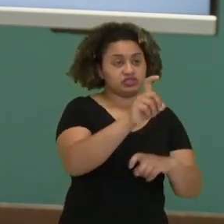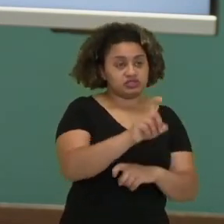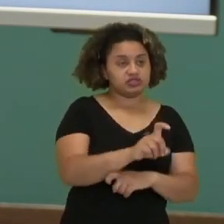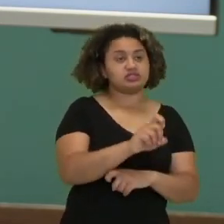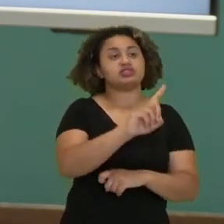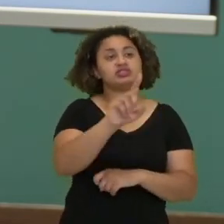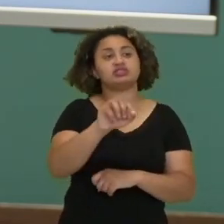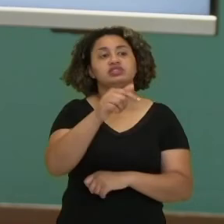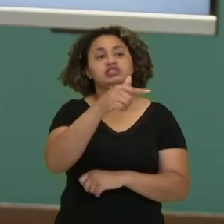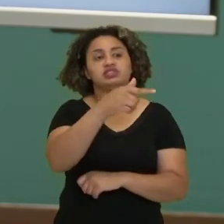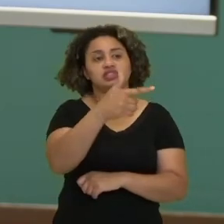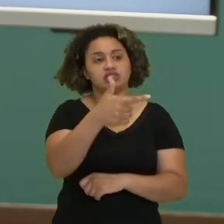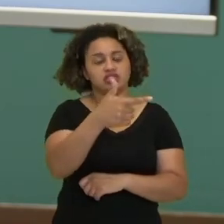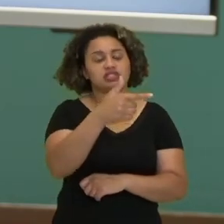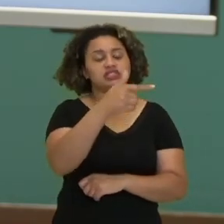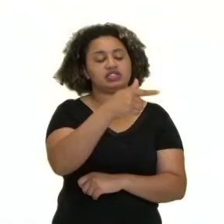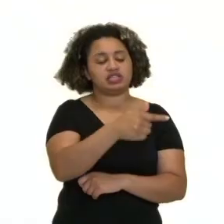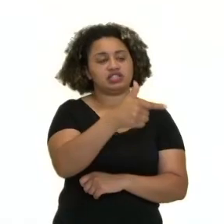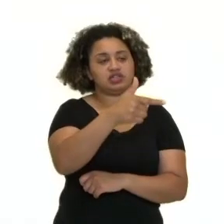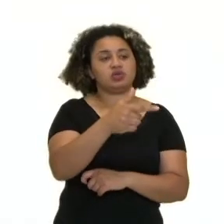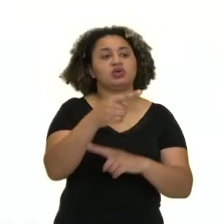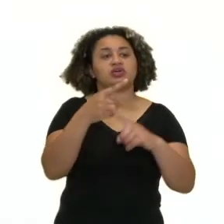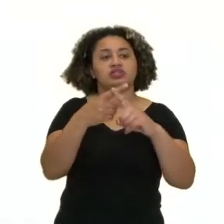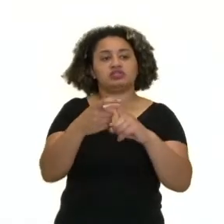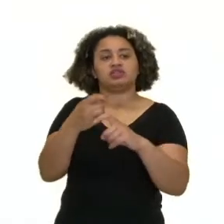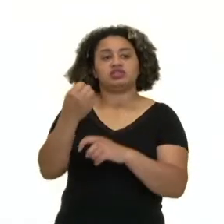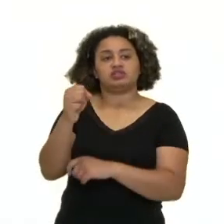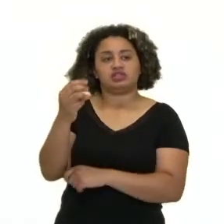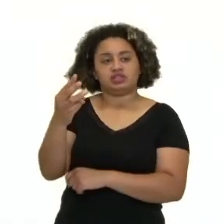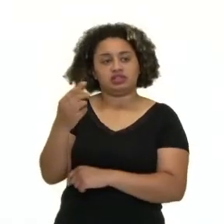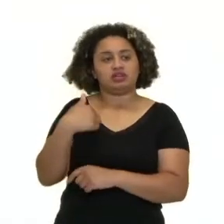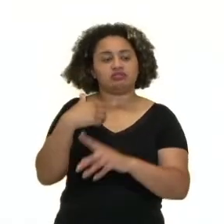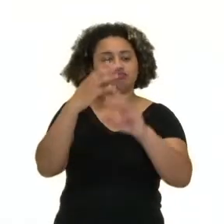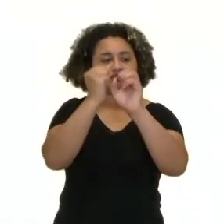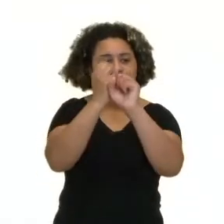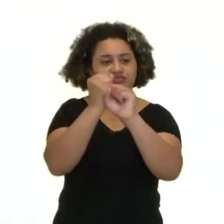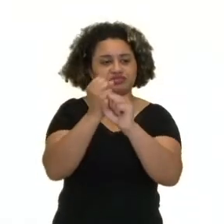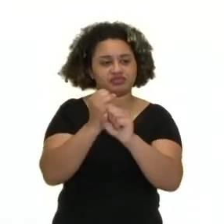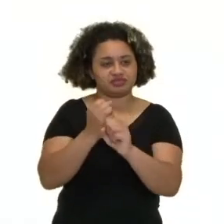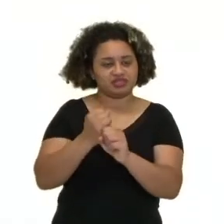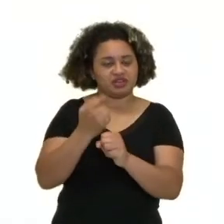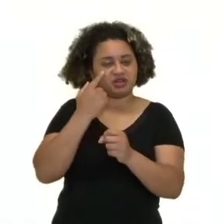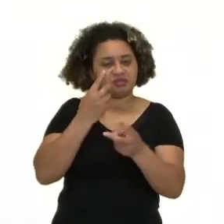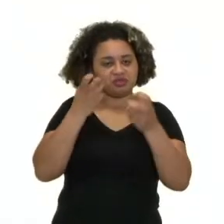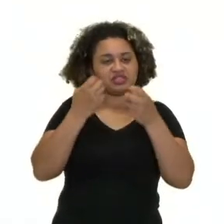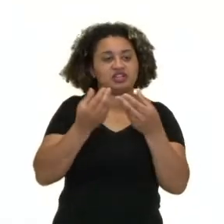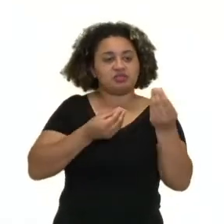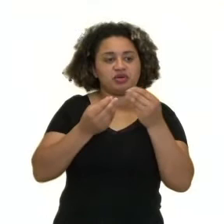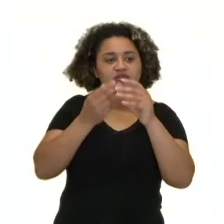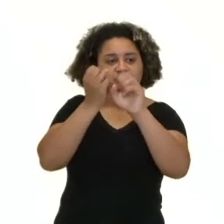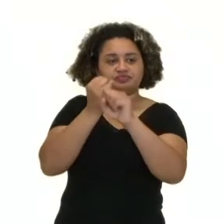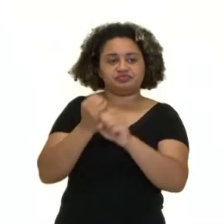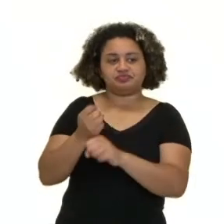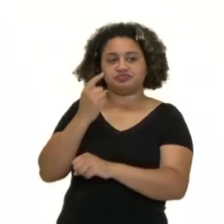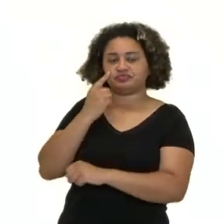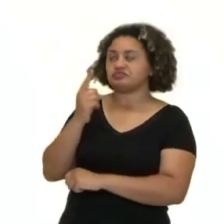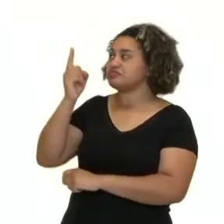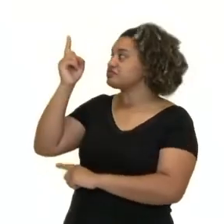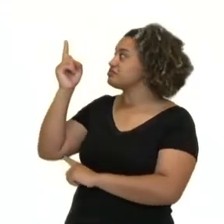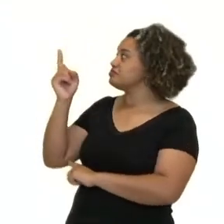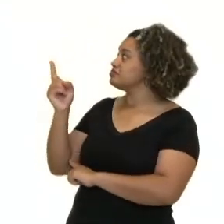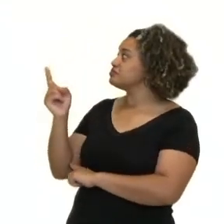lá, 100 vezes x, 100 x, que é igual a 72 vezes 83. Fazemos